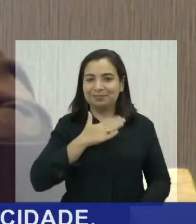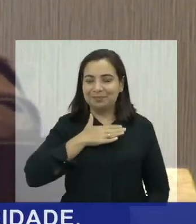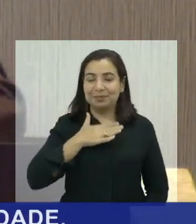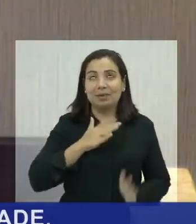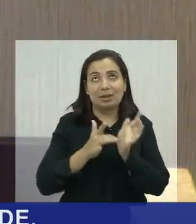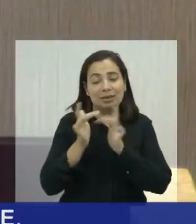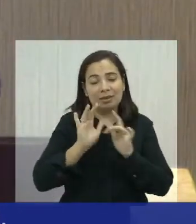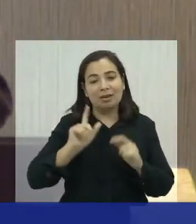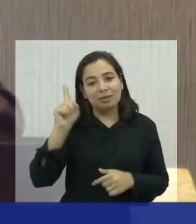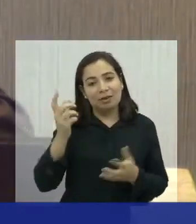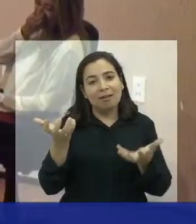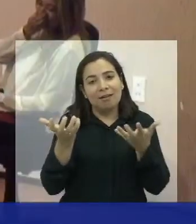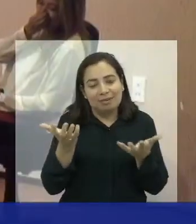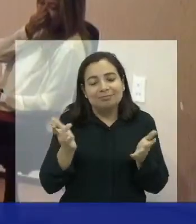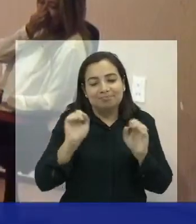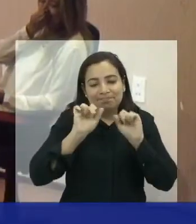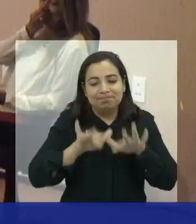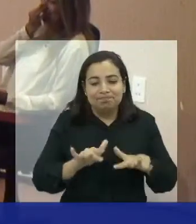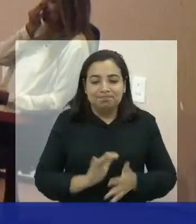todos.